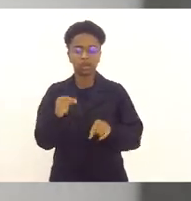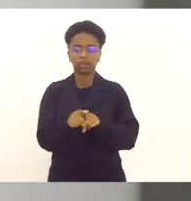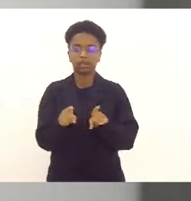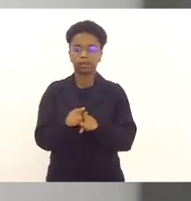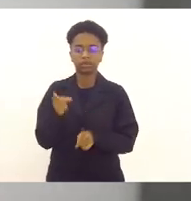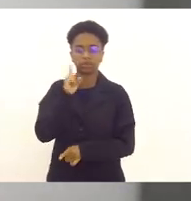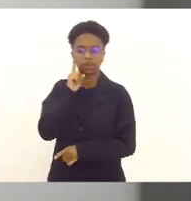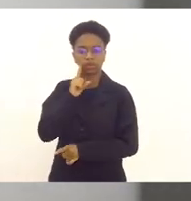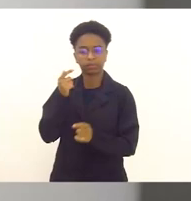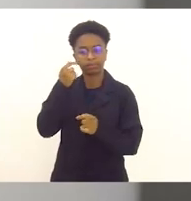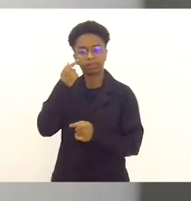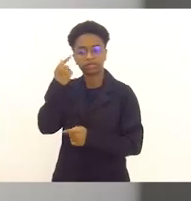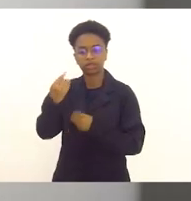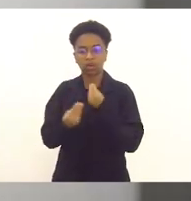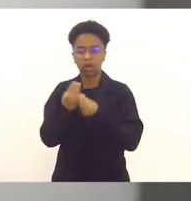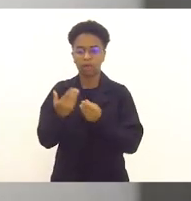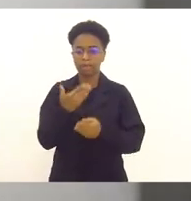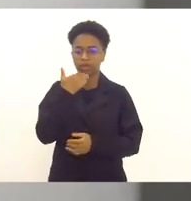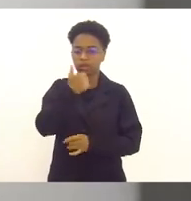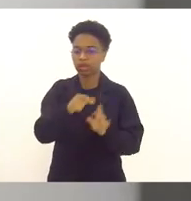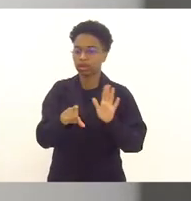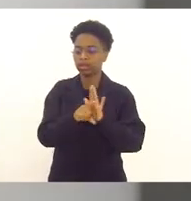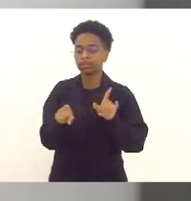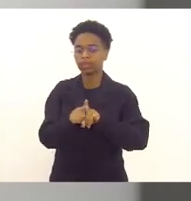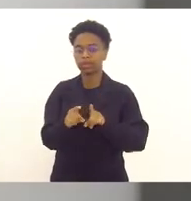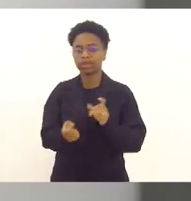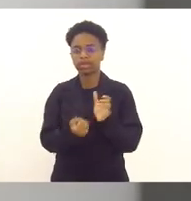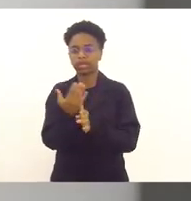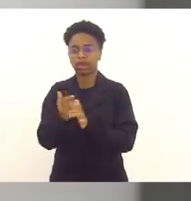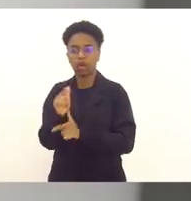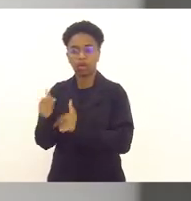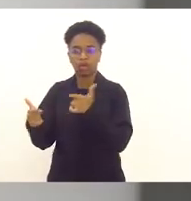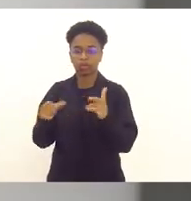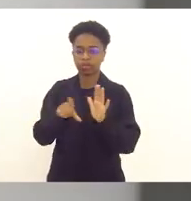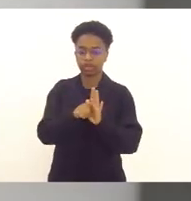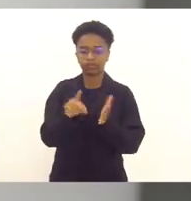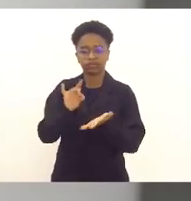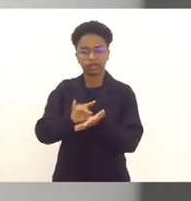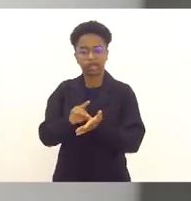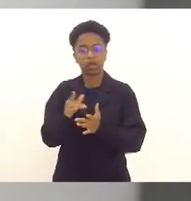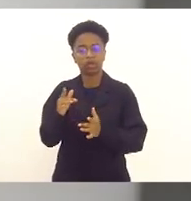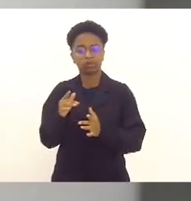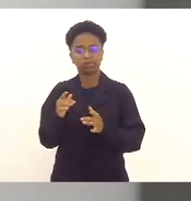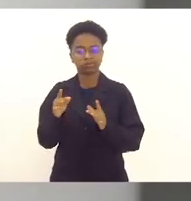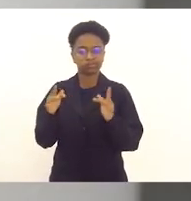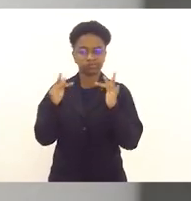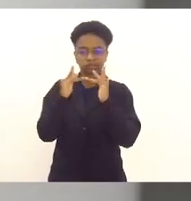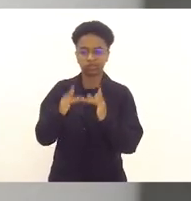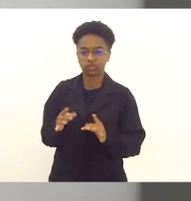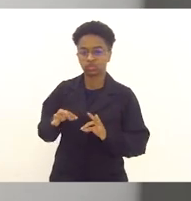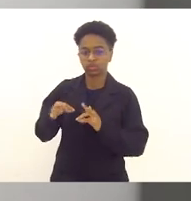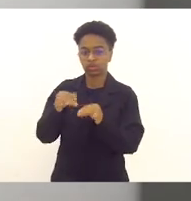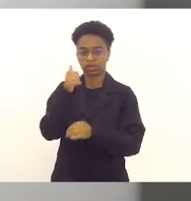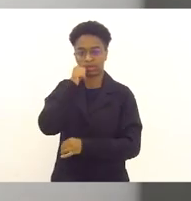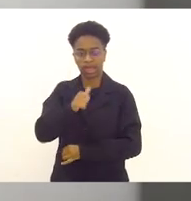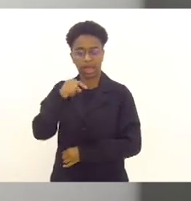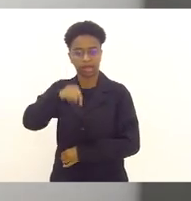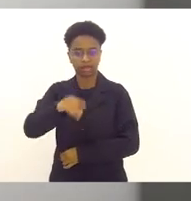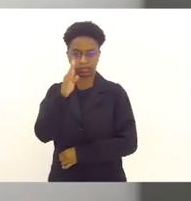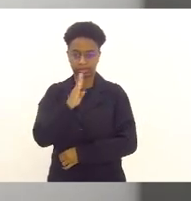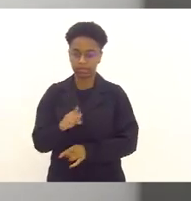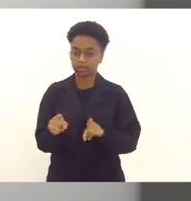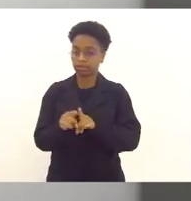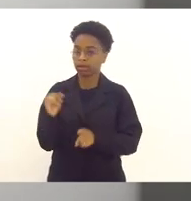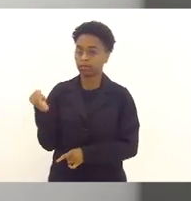estar sempre pensando na melhoria dessa lei e na criação de novas leis que abracem todas as mulheres do nosso país e é muito importante